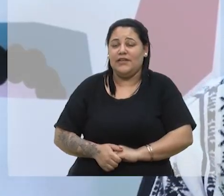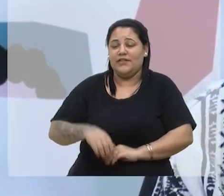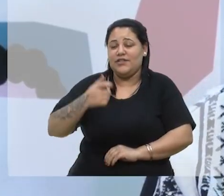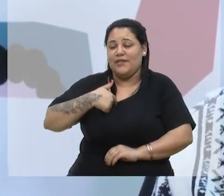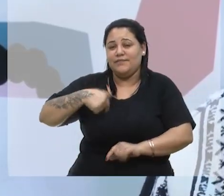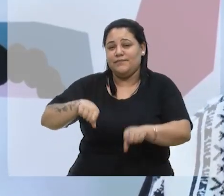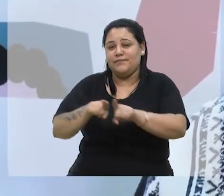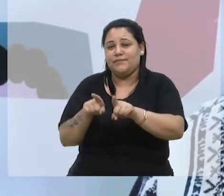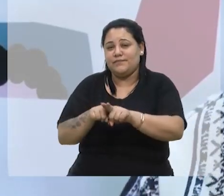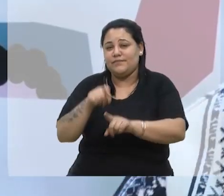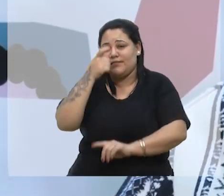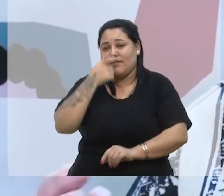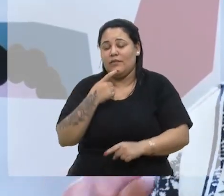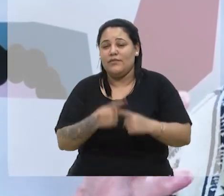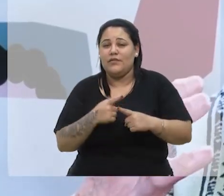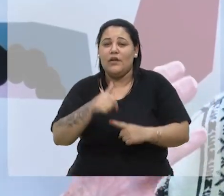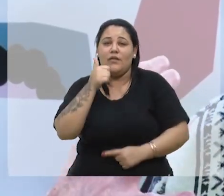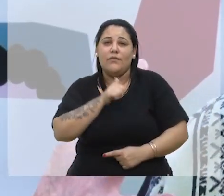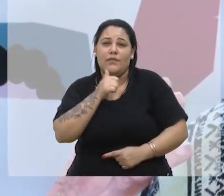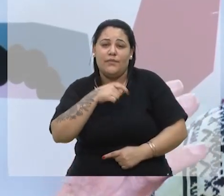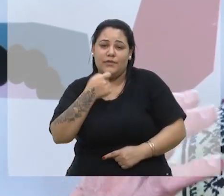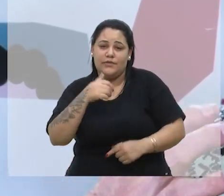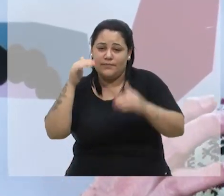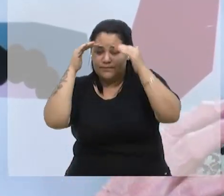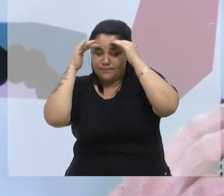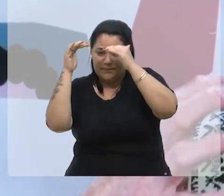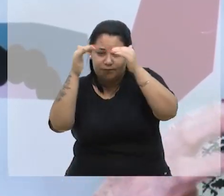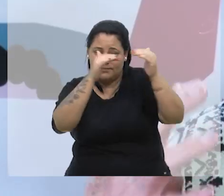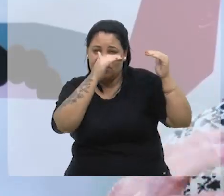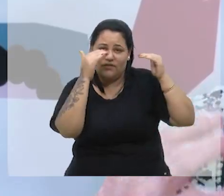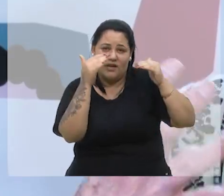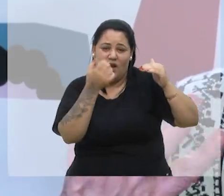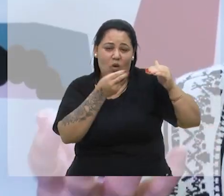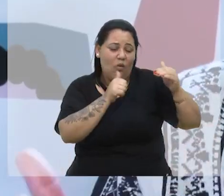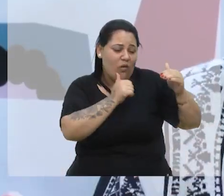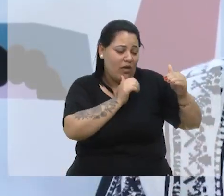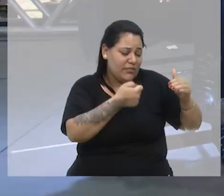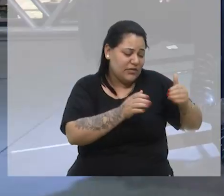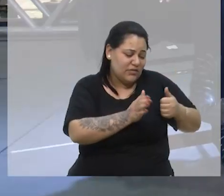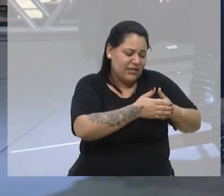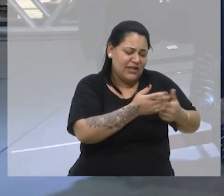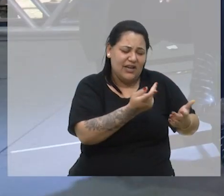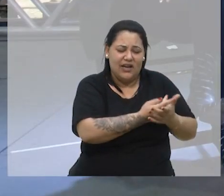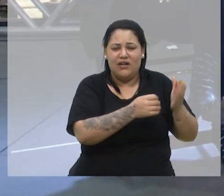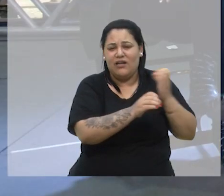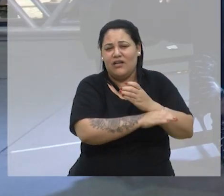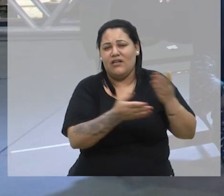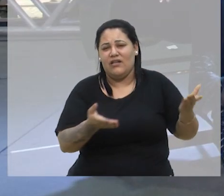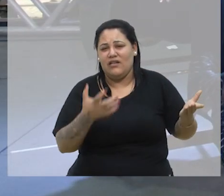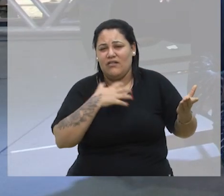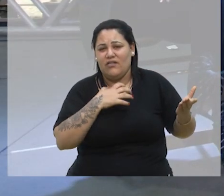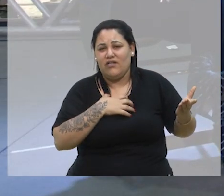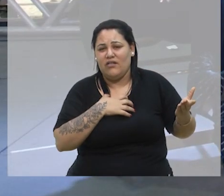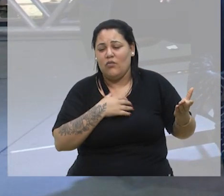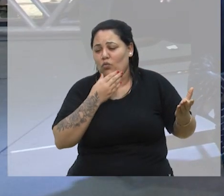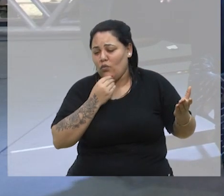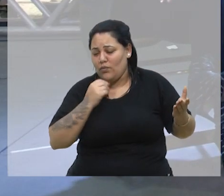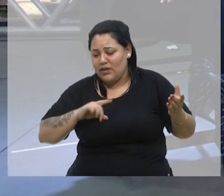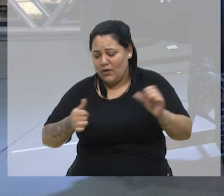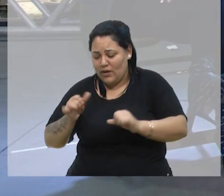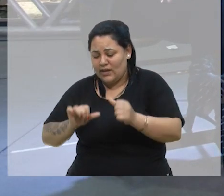obra. Eu tenho vários textos em antologias, né? Porque aí a gente vai testando, né? Sim, vai publicando de diversas formas até a coragem de